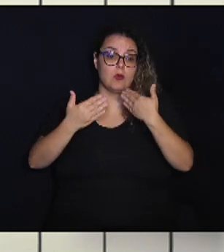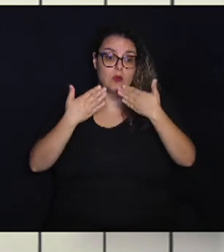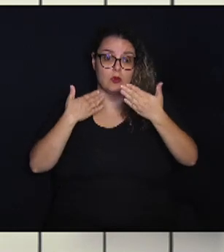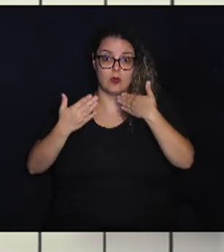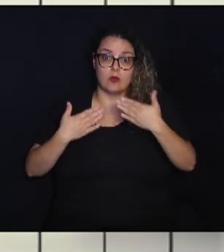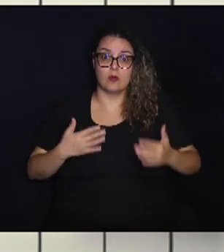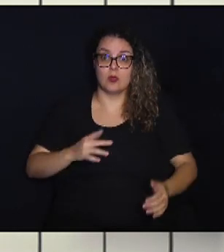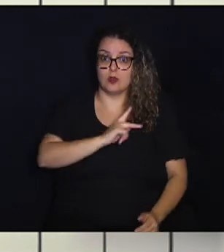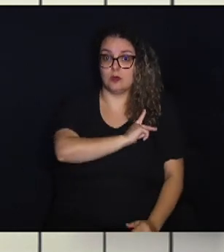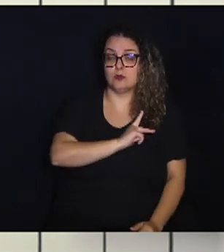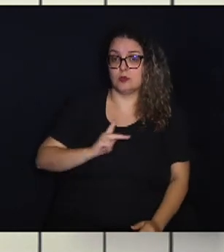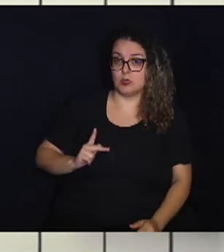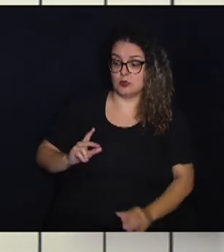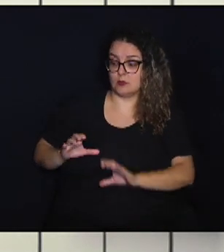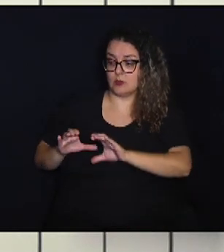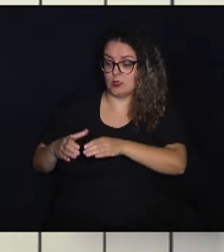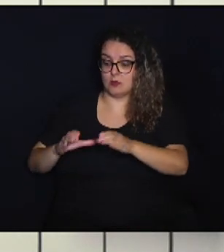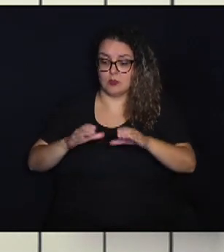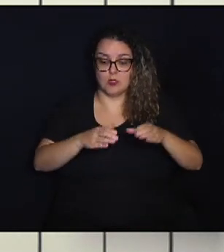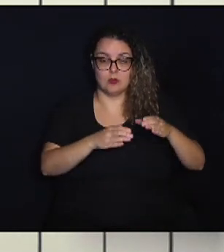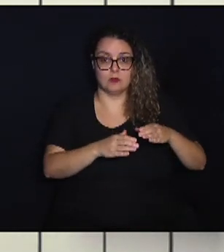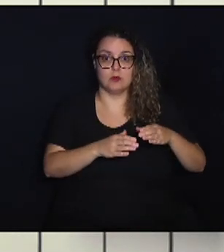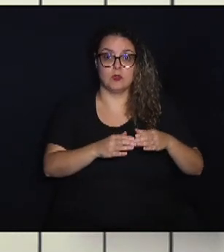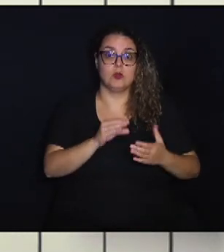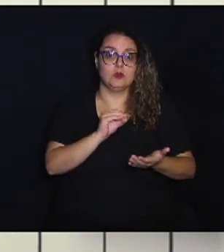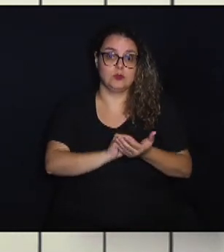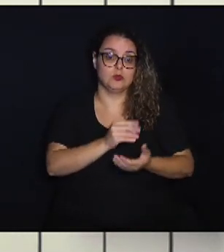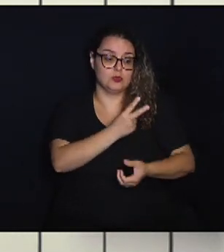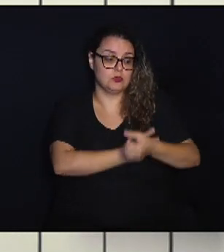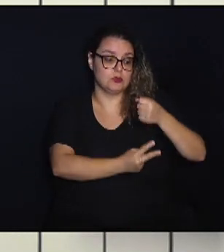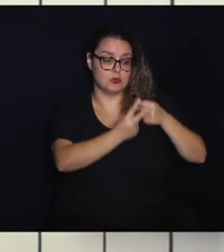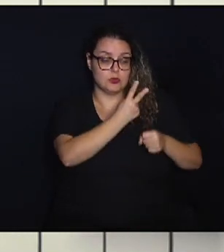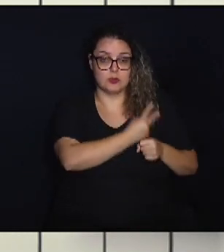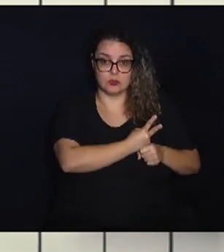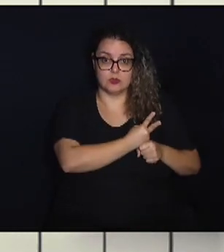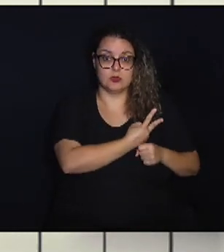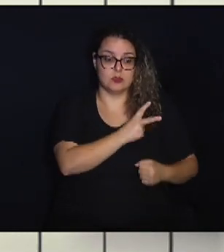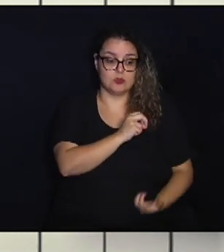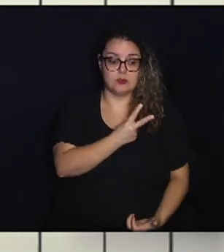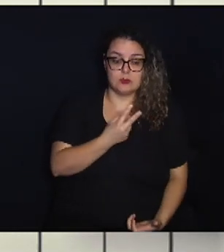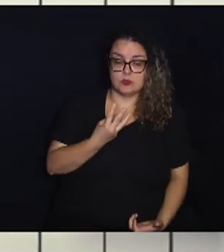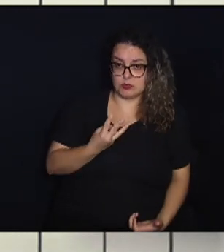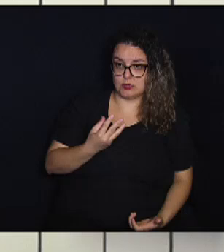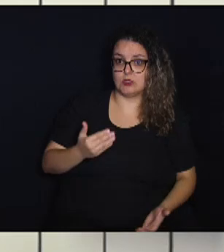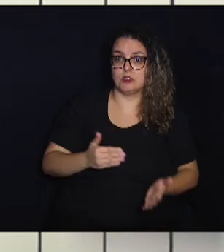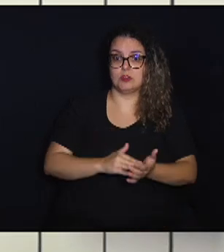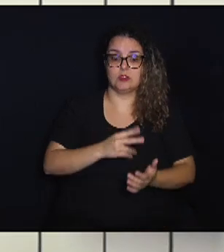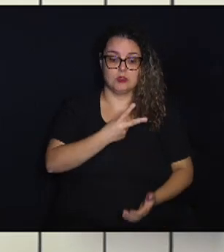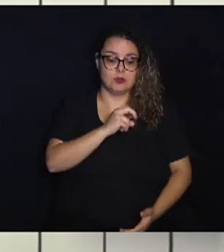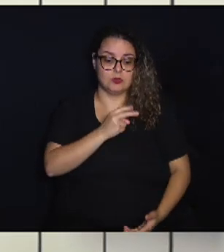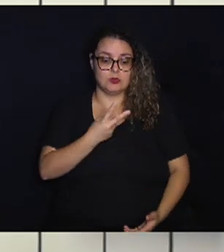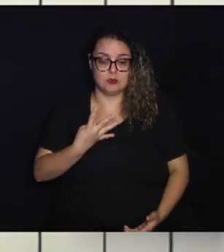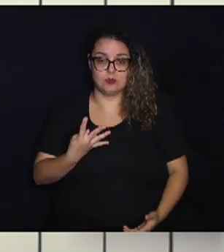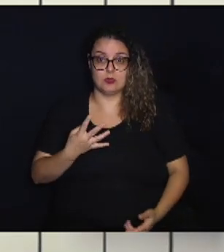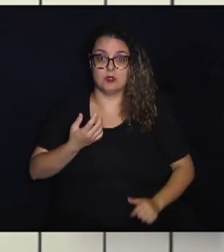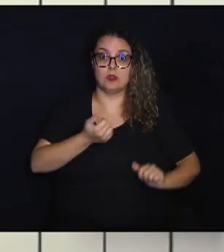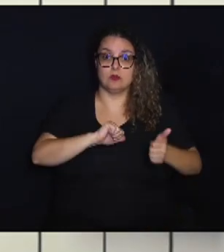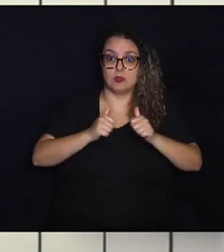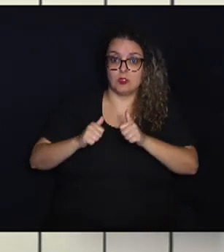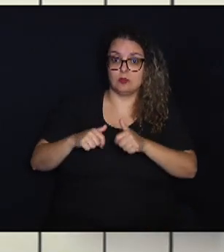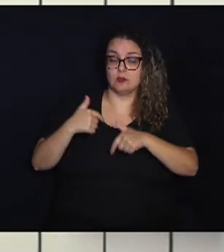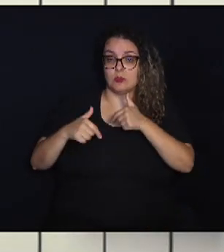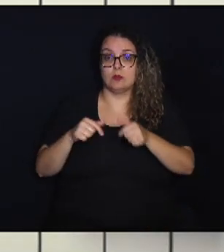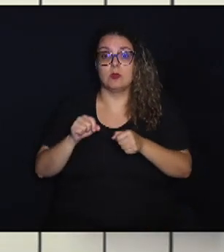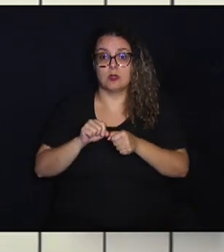os presidentes das comissões do último biênio, 2023-2024, que fizeram um balanço do trabalho realizado.